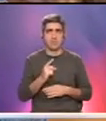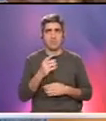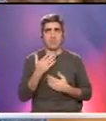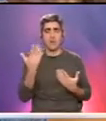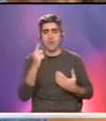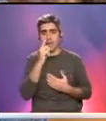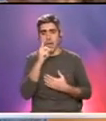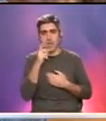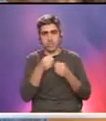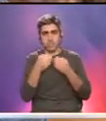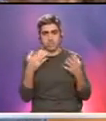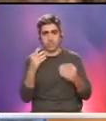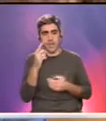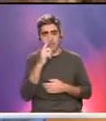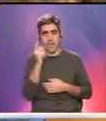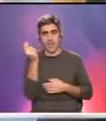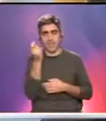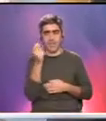Estamos a crescer. É ao lado. Na Alemanha.